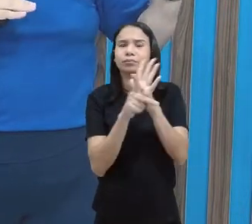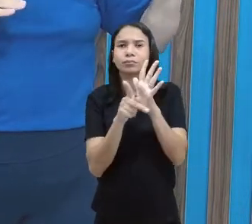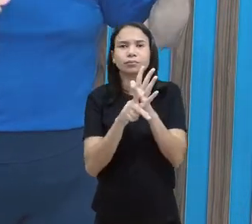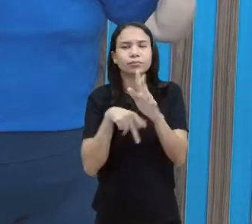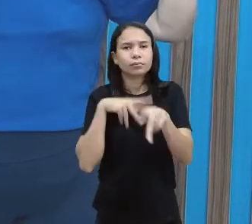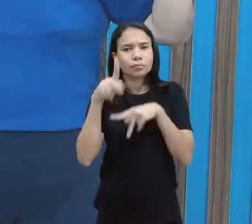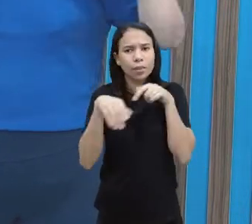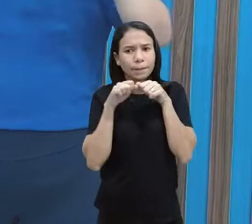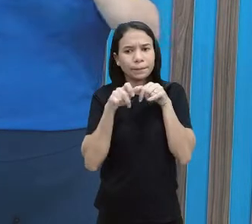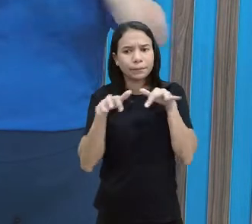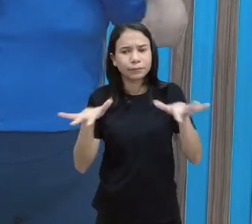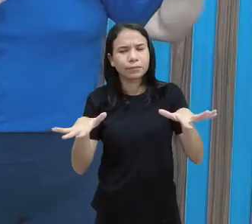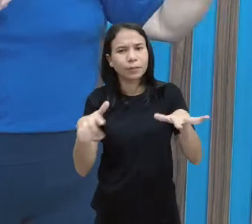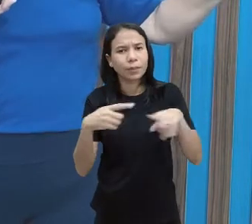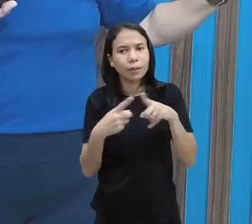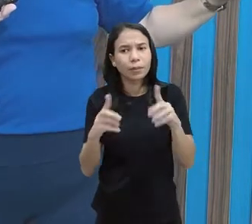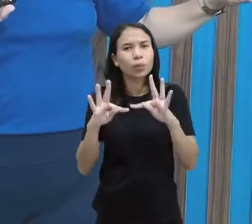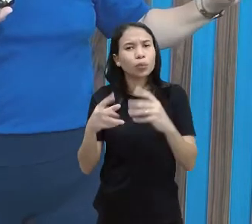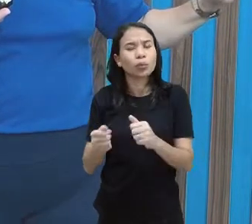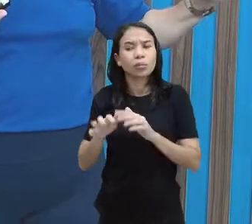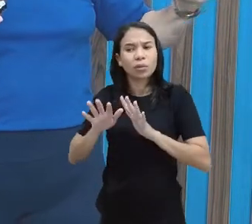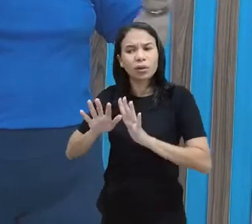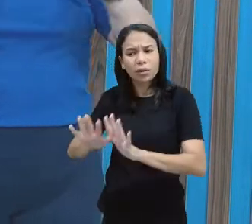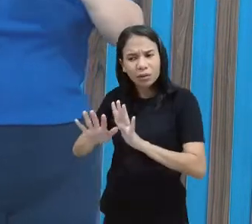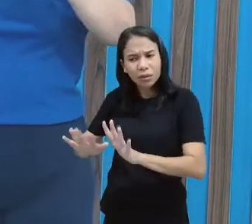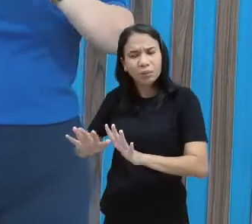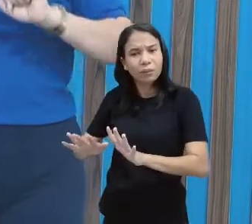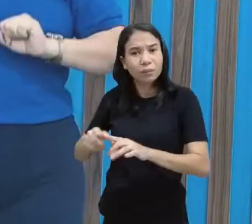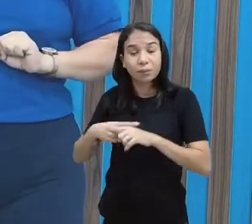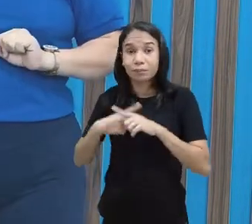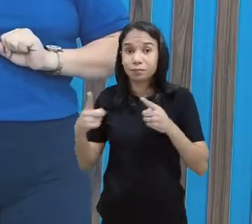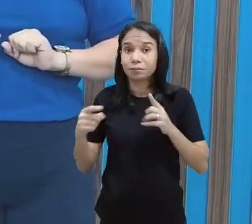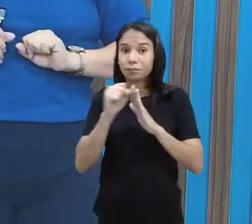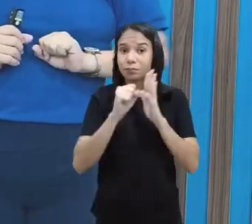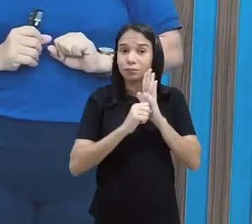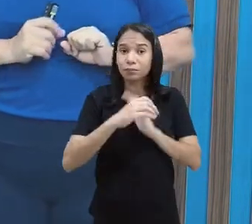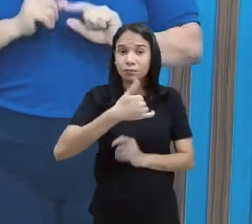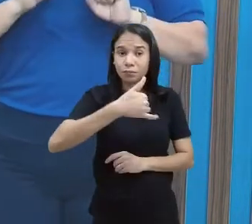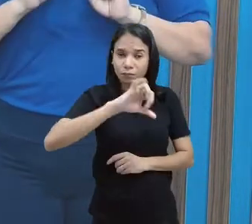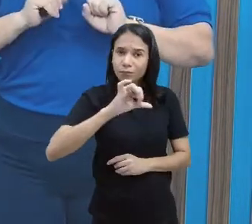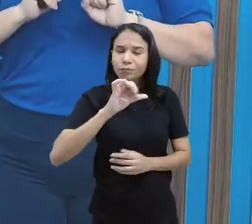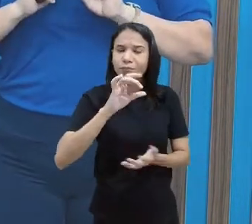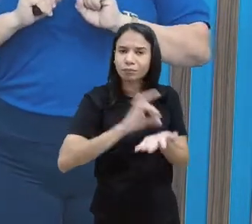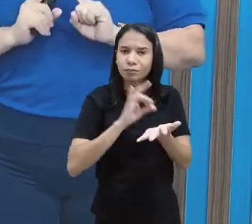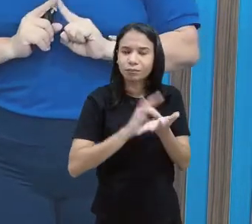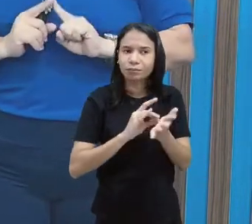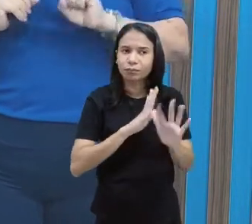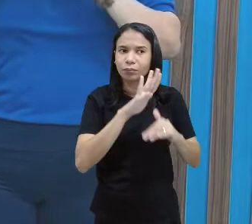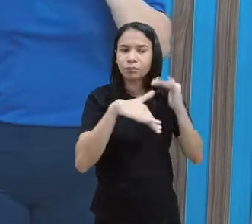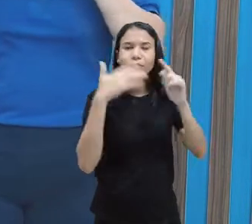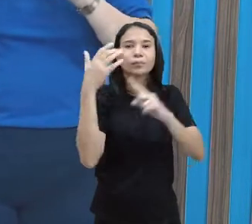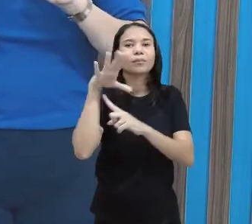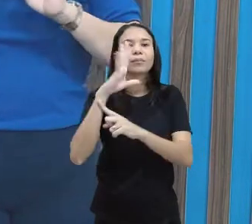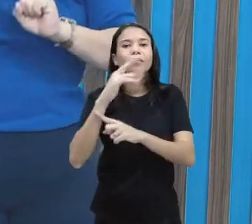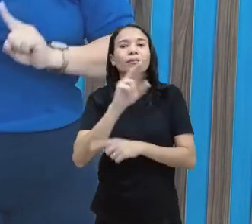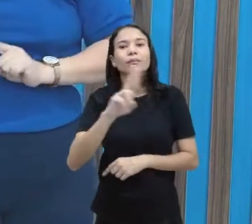povoar, mas aquilo ficou lá quietinho. Mas no século XIX, começou a se desenvolver uma ciência